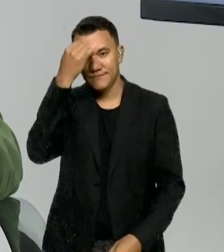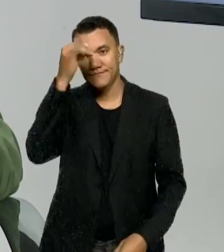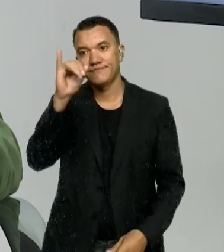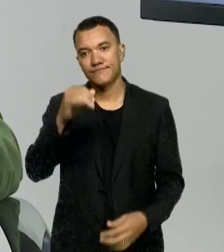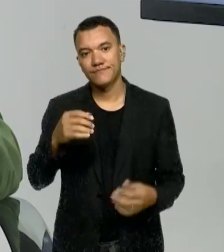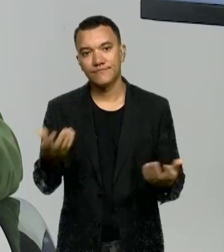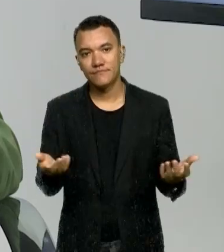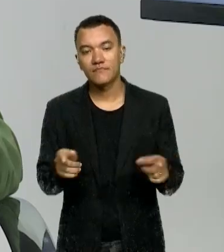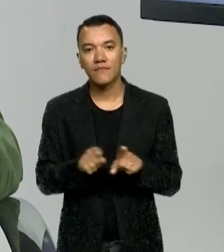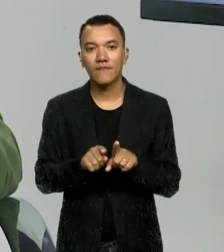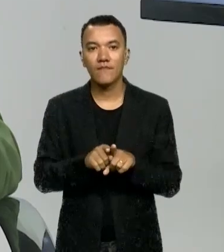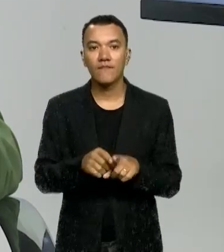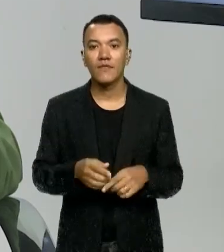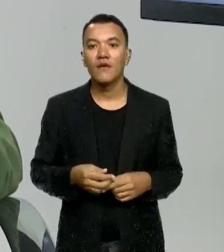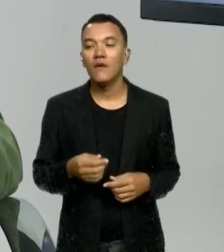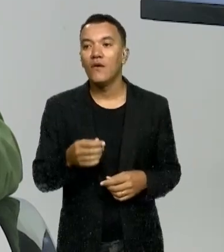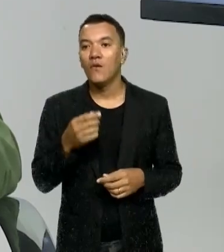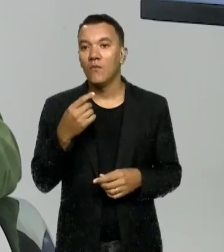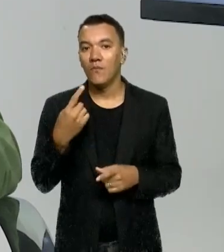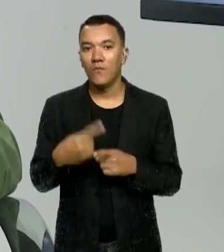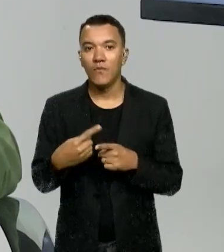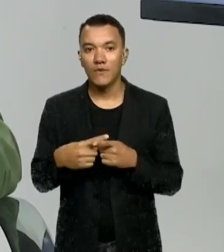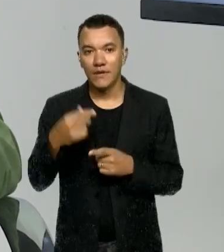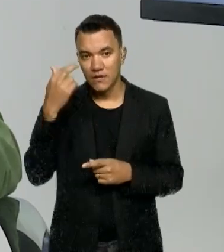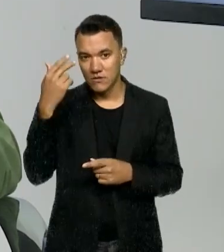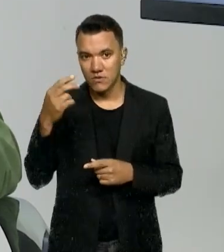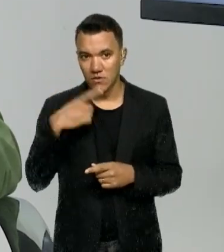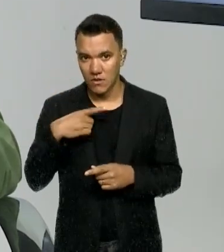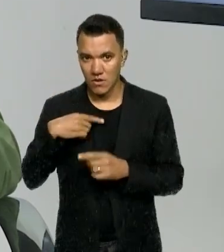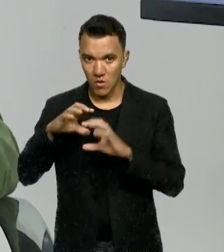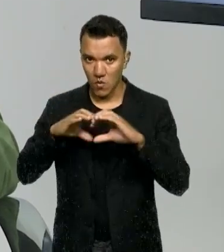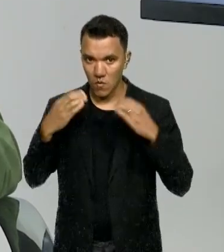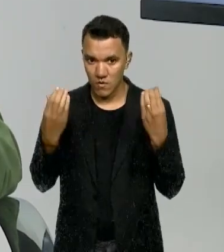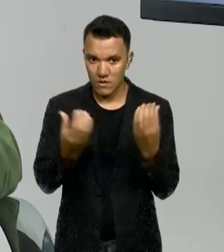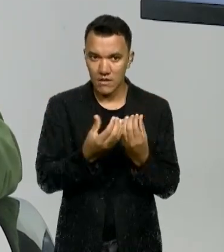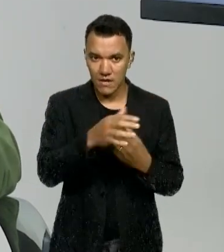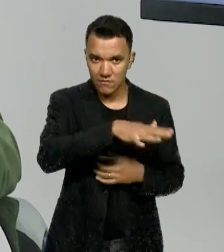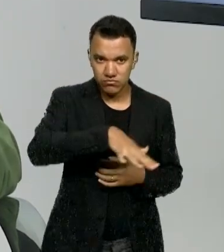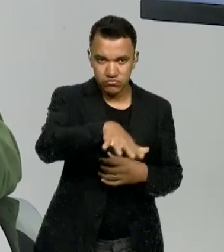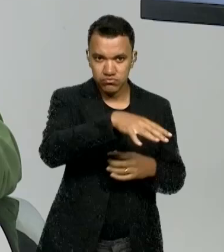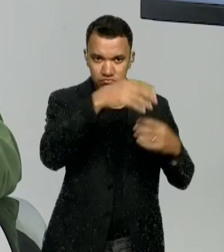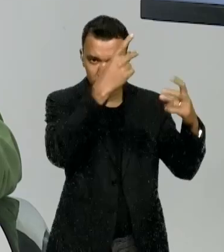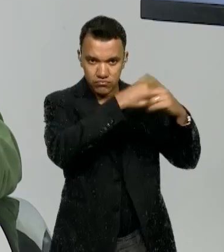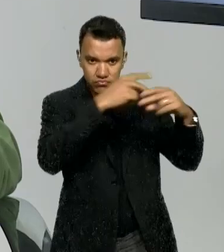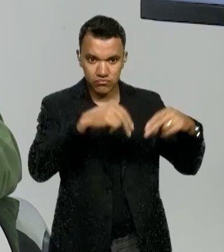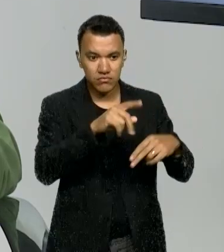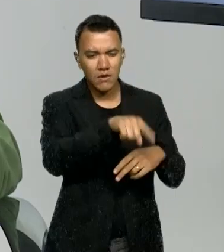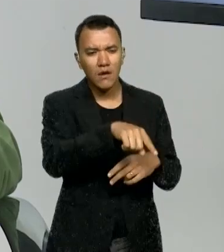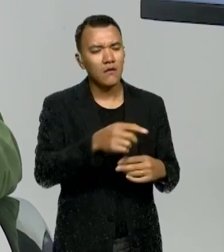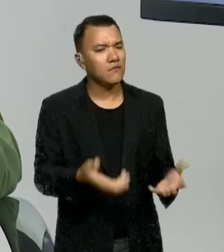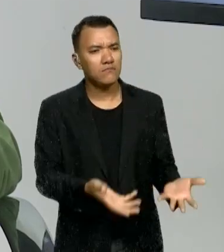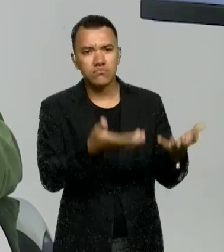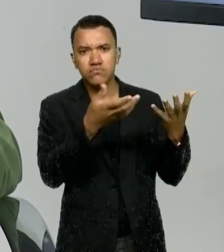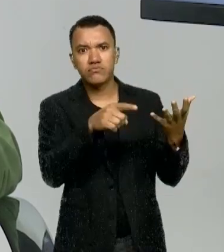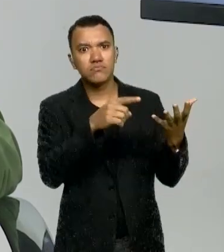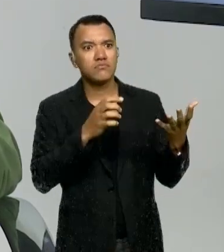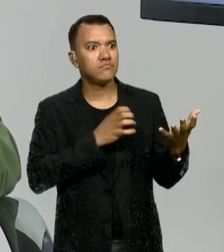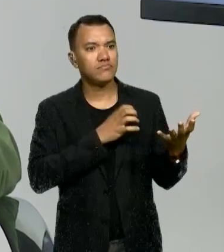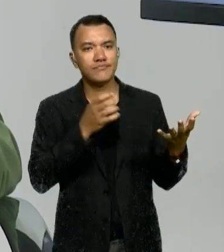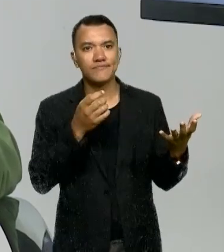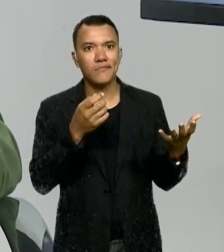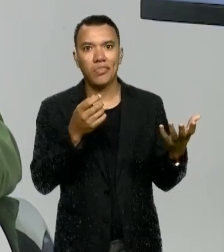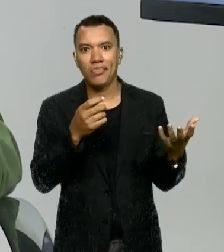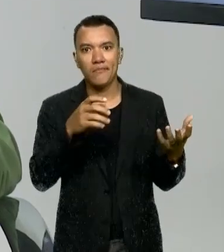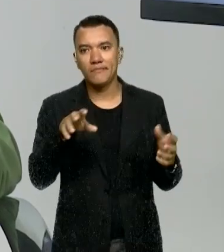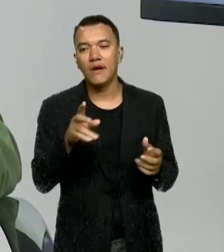Né? Porque a história dos povos, das comunidades de terreiro, é linda também, é rica, é mágica, não é